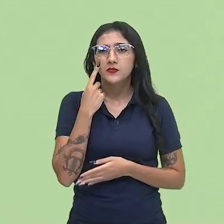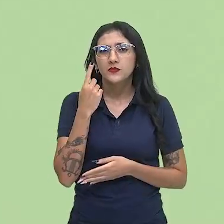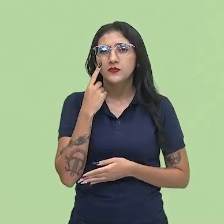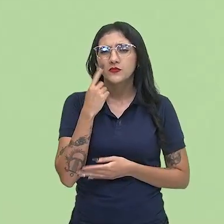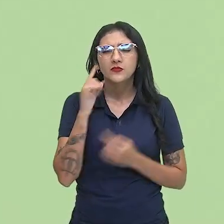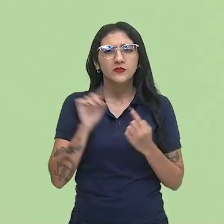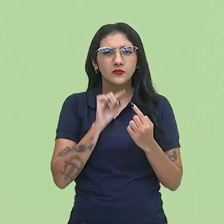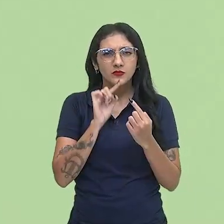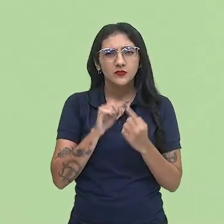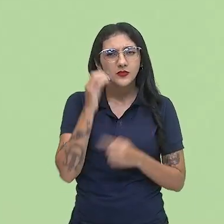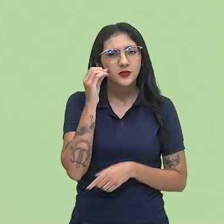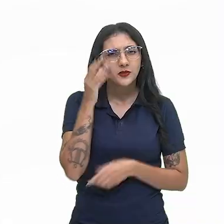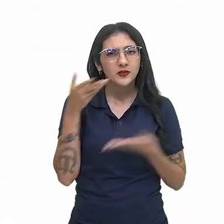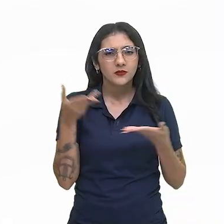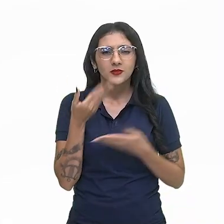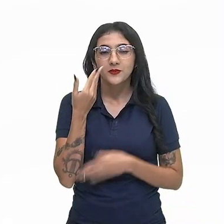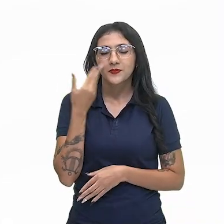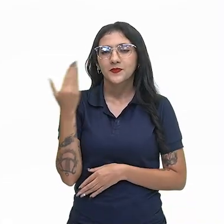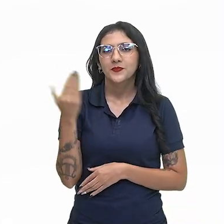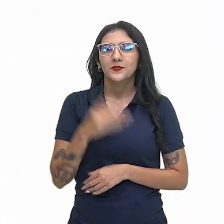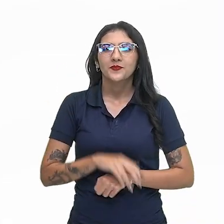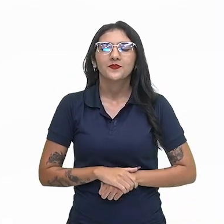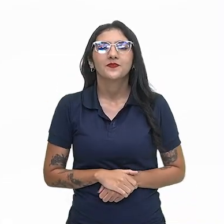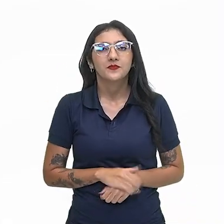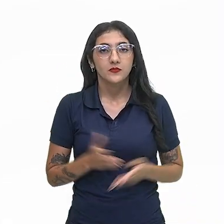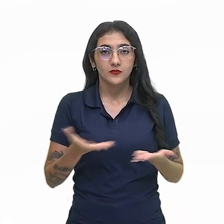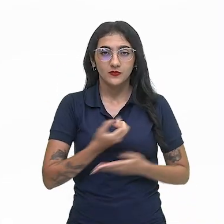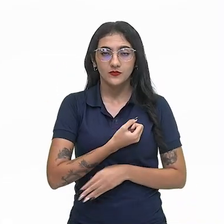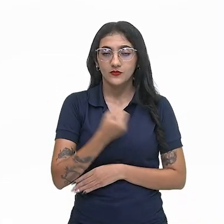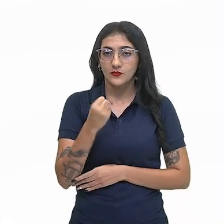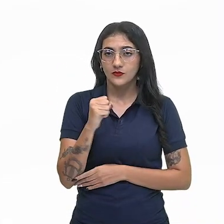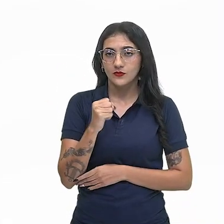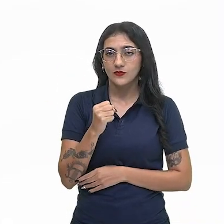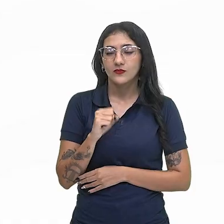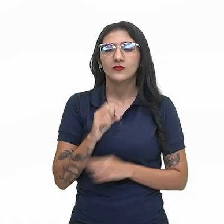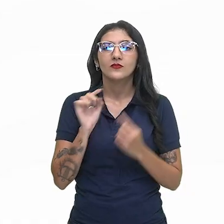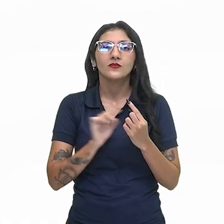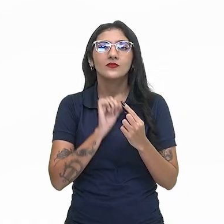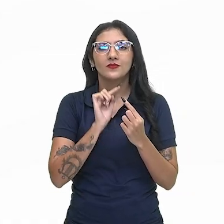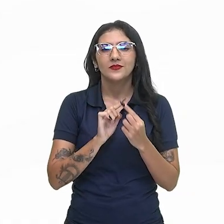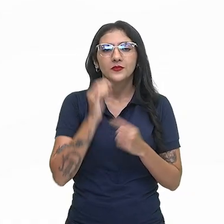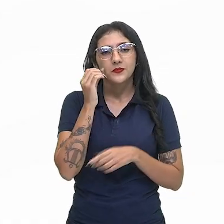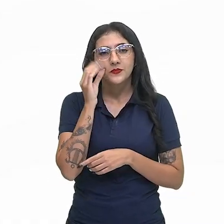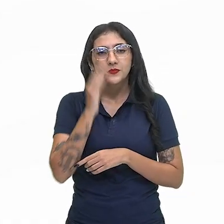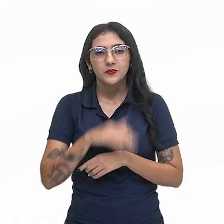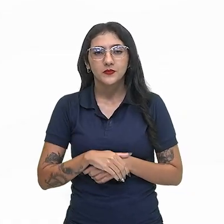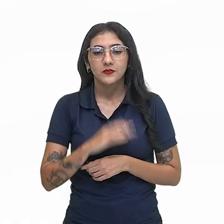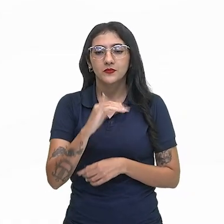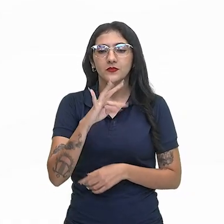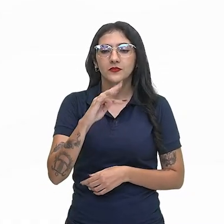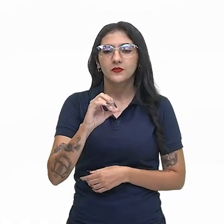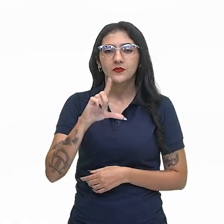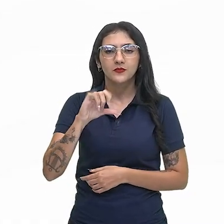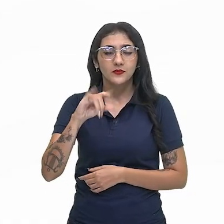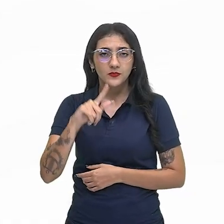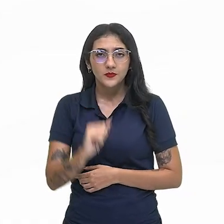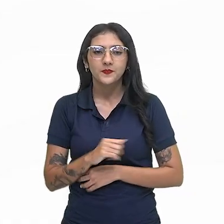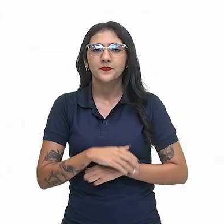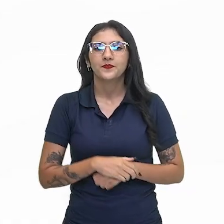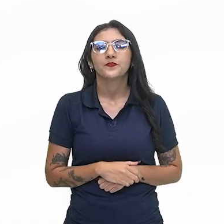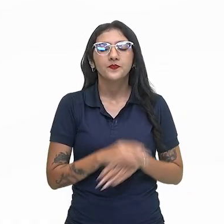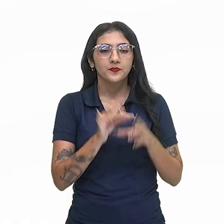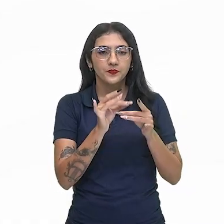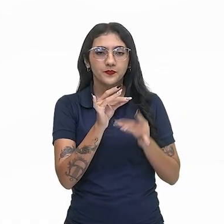do objeto de conhecimento da aula. Aula 8, objeto de conhecimento, citologia,